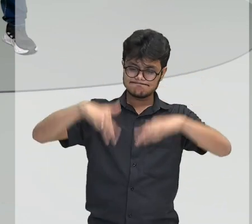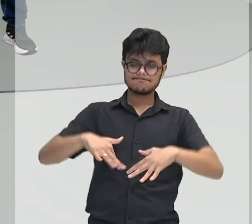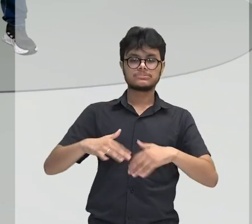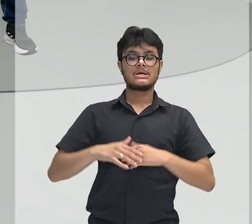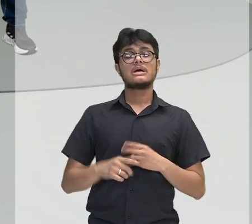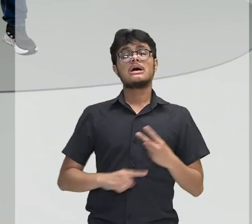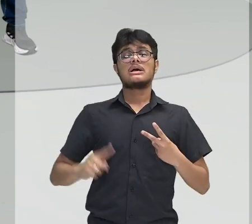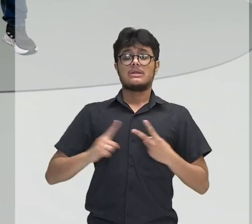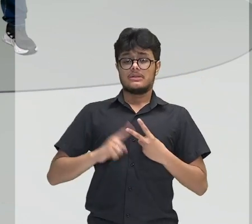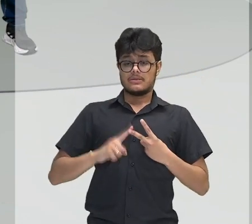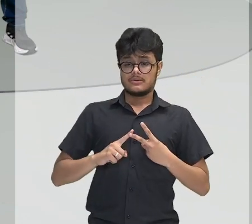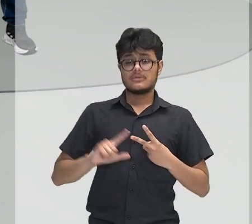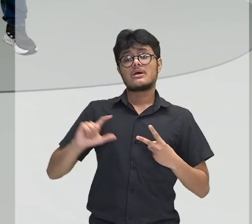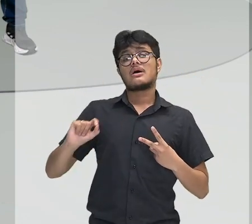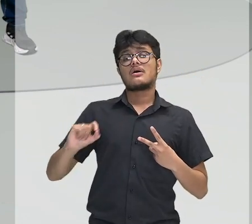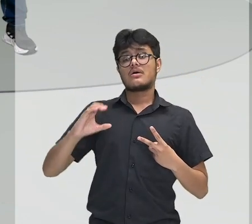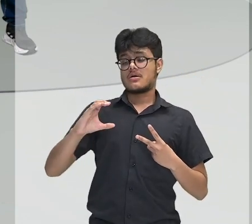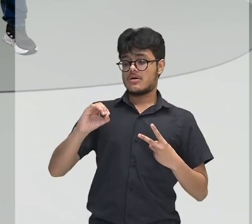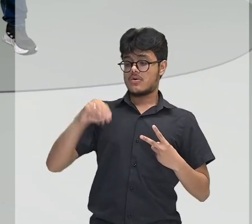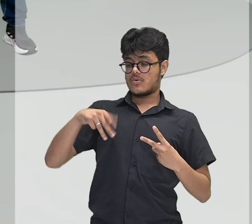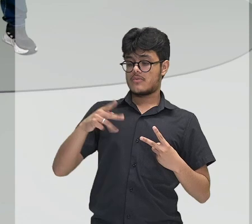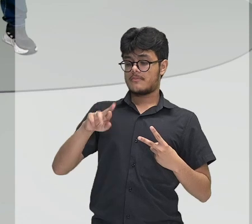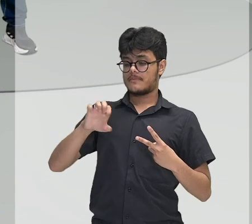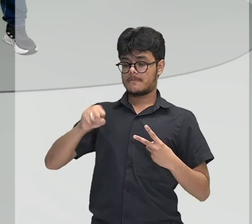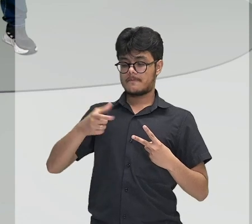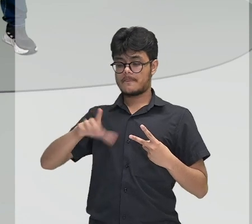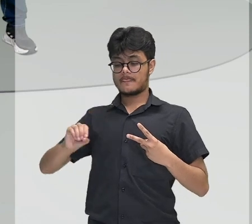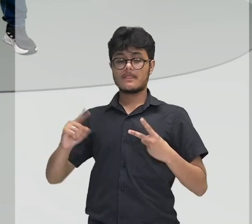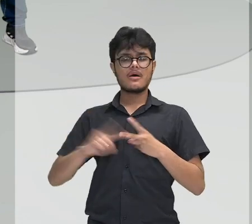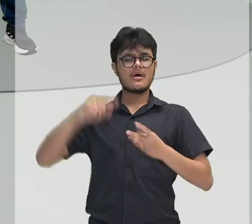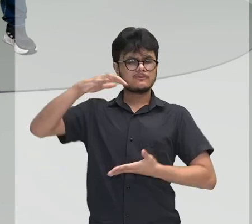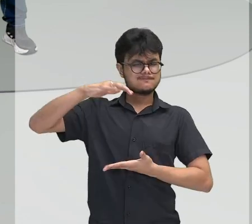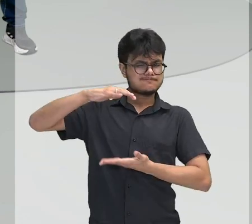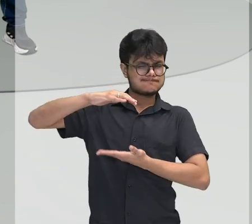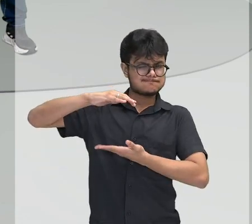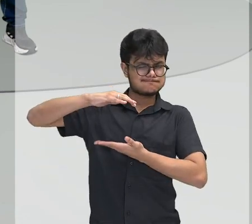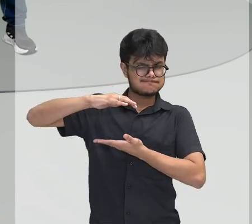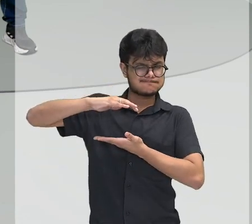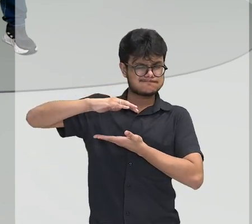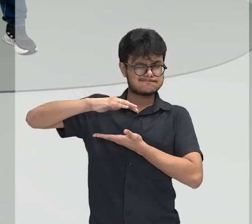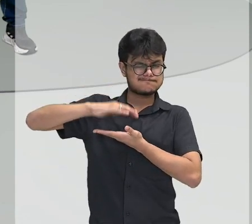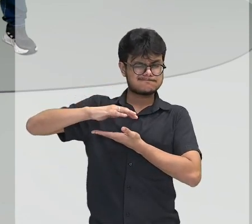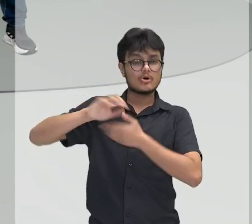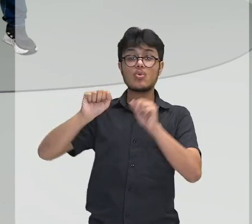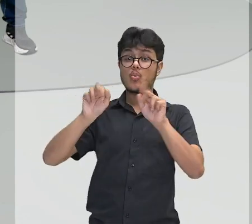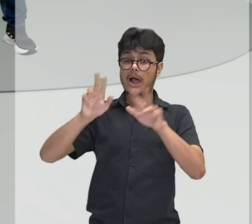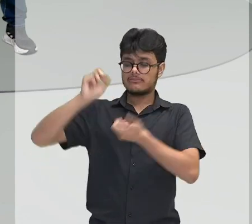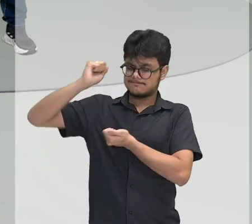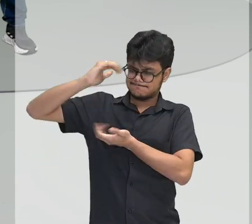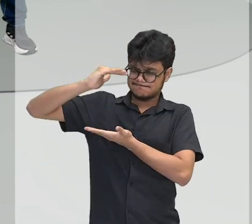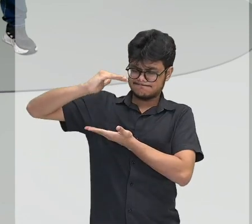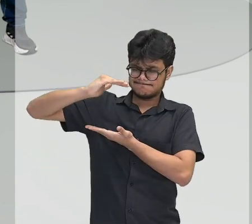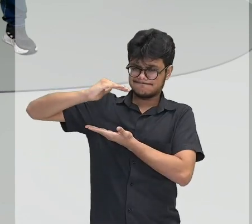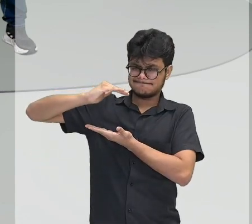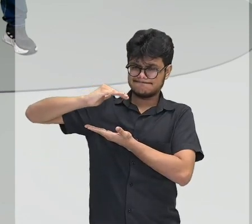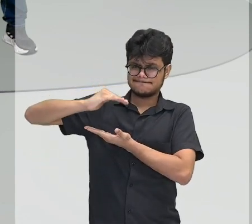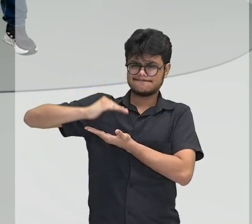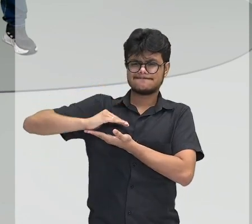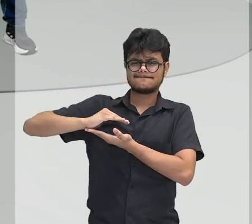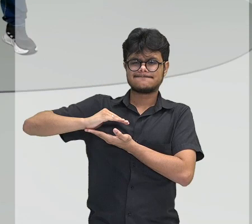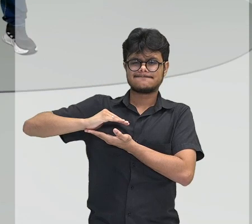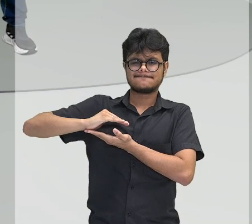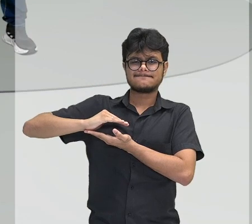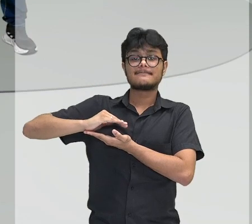Logo na sequência, nós temos a compressão. Na compressão, esse ar ele é comprimido até um certo ponto e